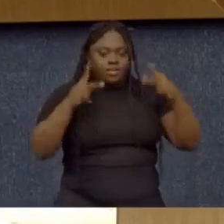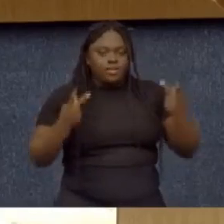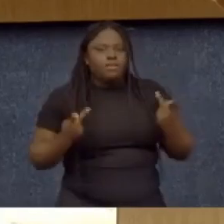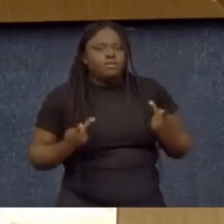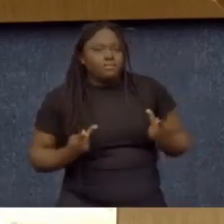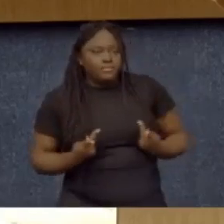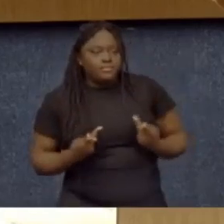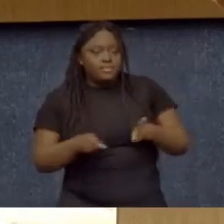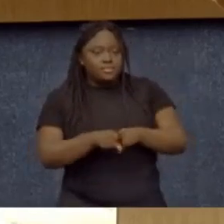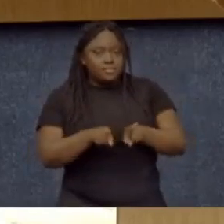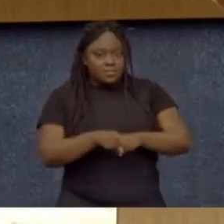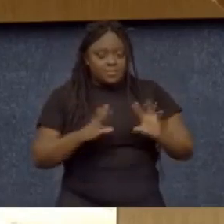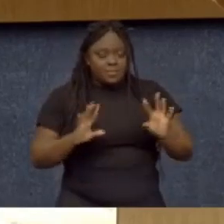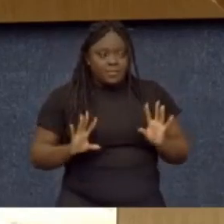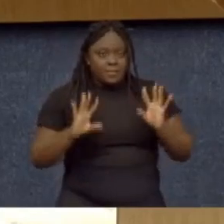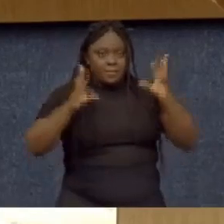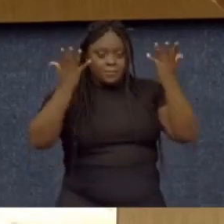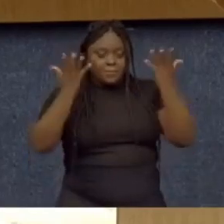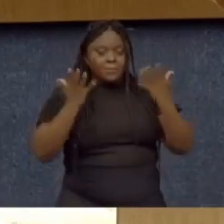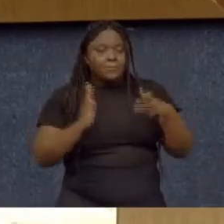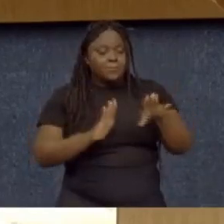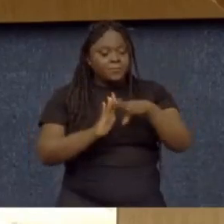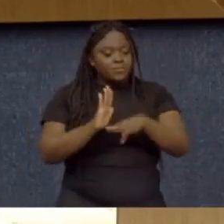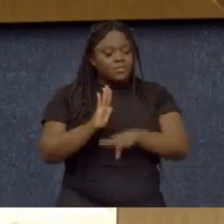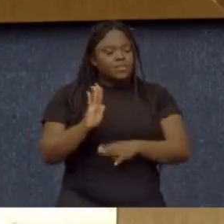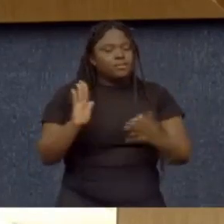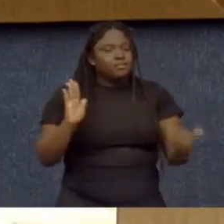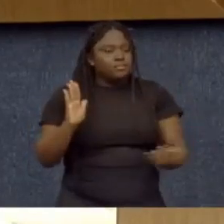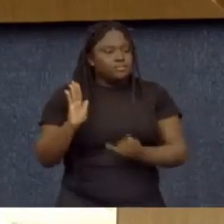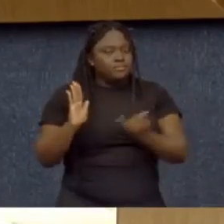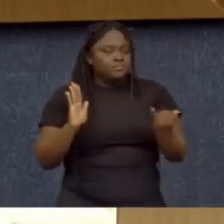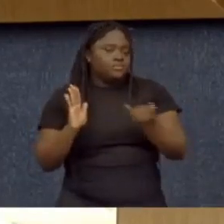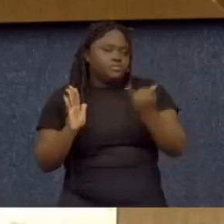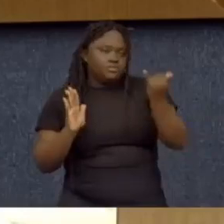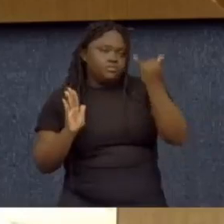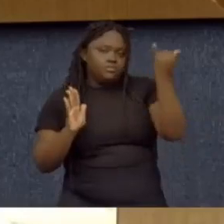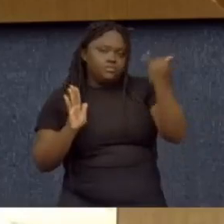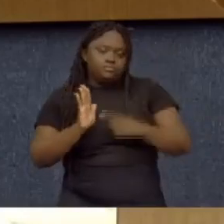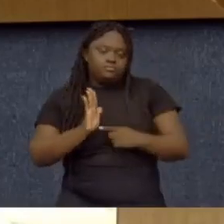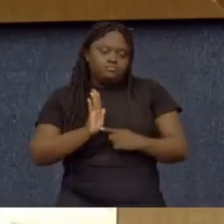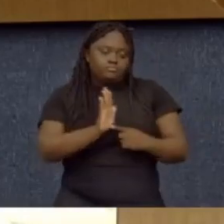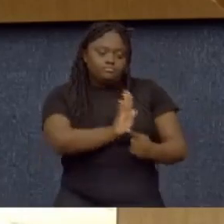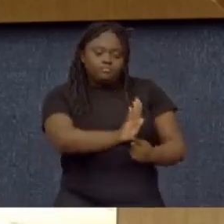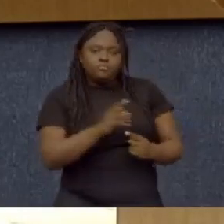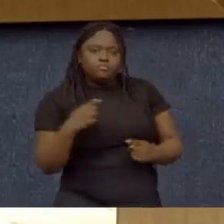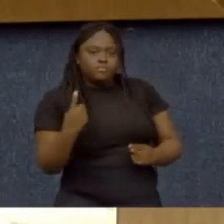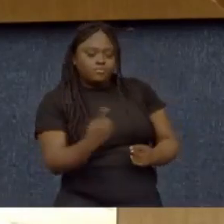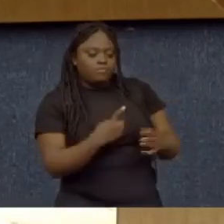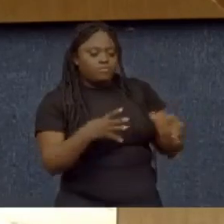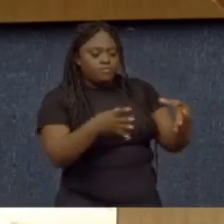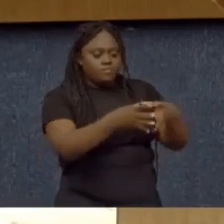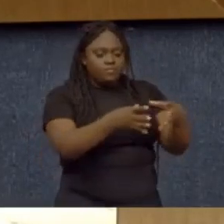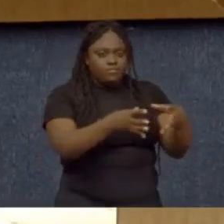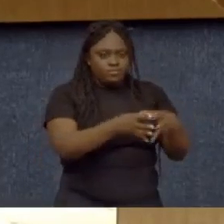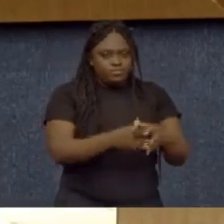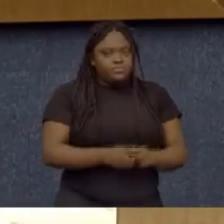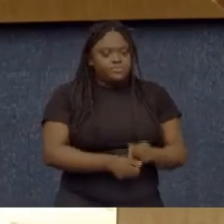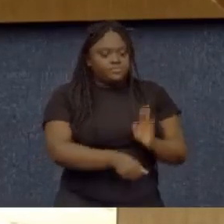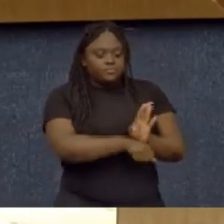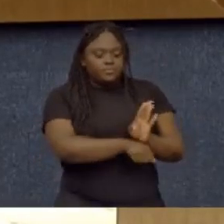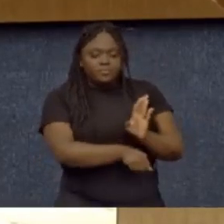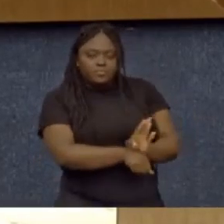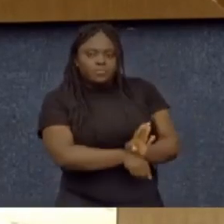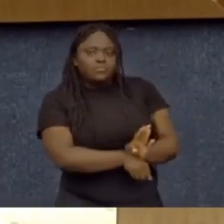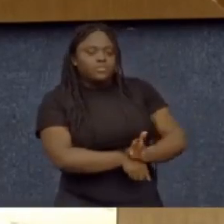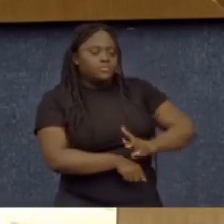reconhecer e celebrar um princípio essencial que guia a nossa comunidade.